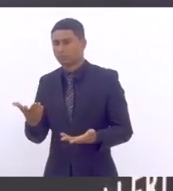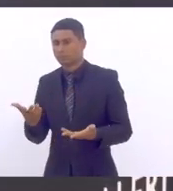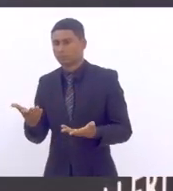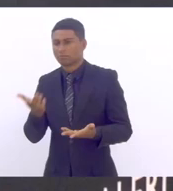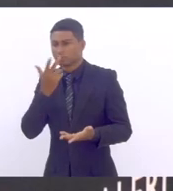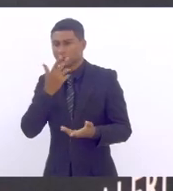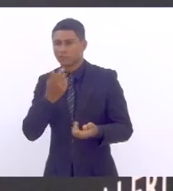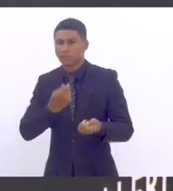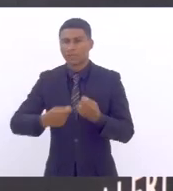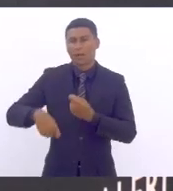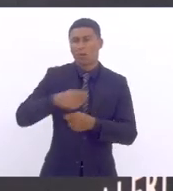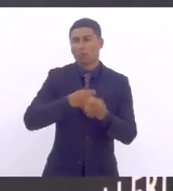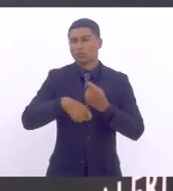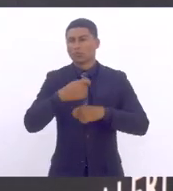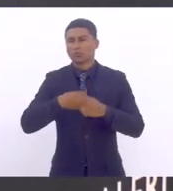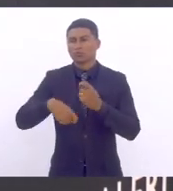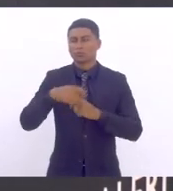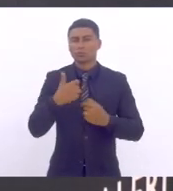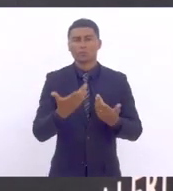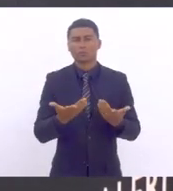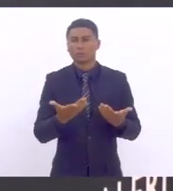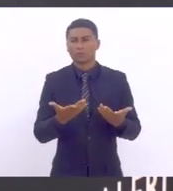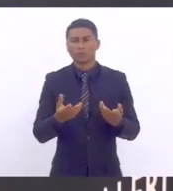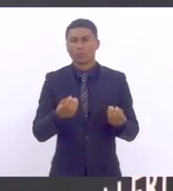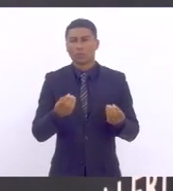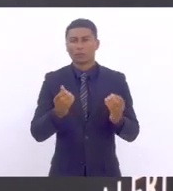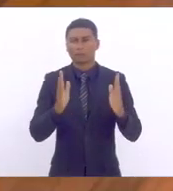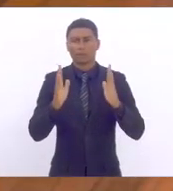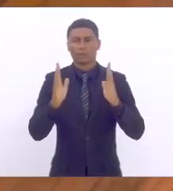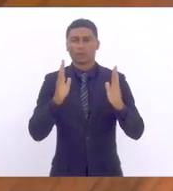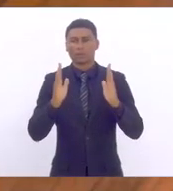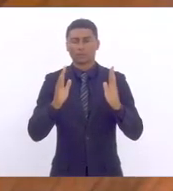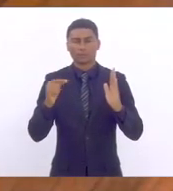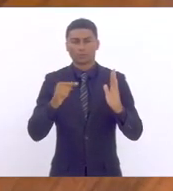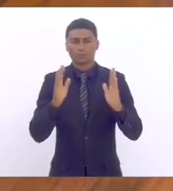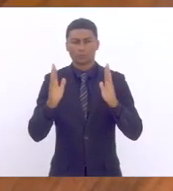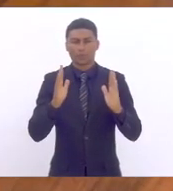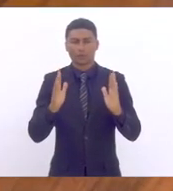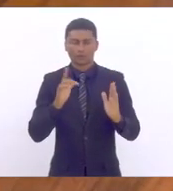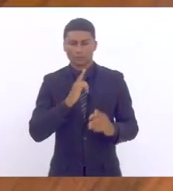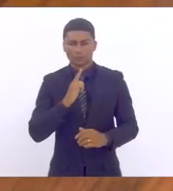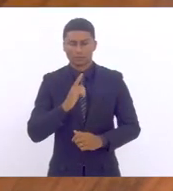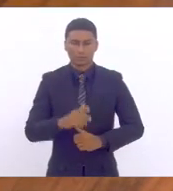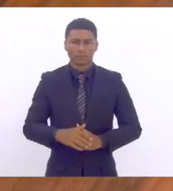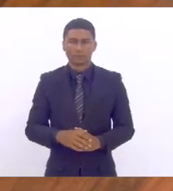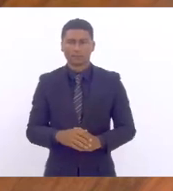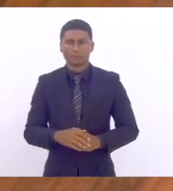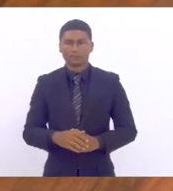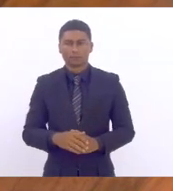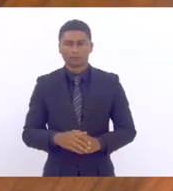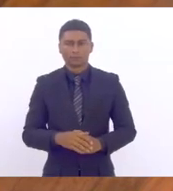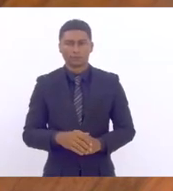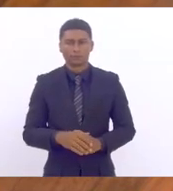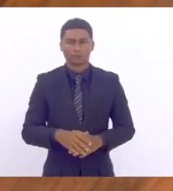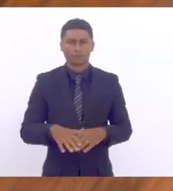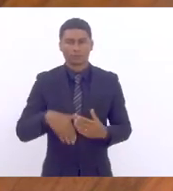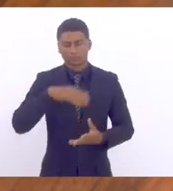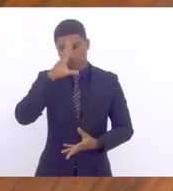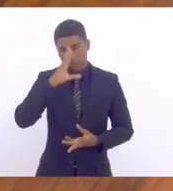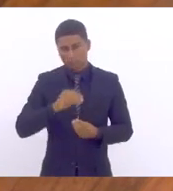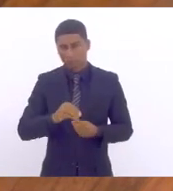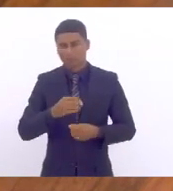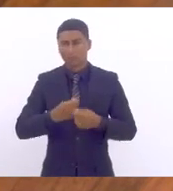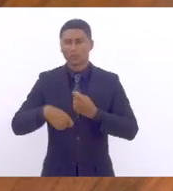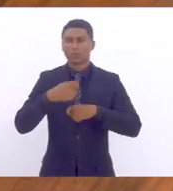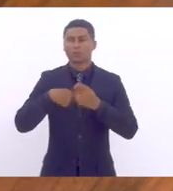jurídico processual sobre prazo. Ou seja, eu posso negociar, não é uma